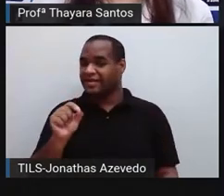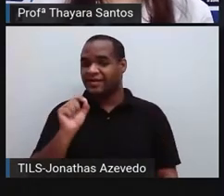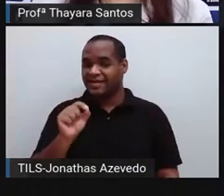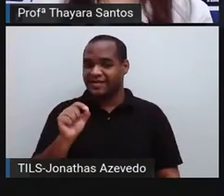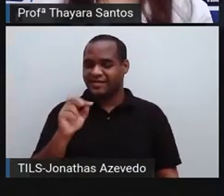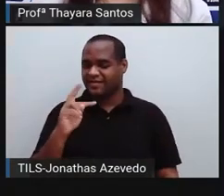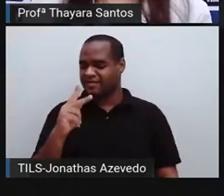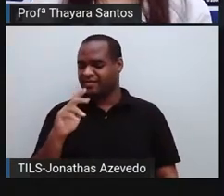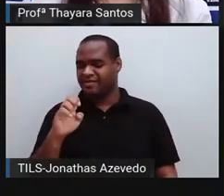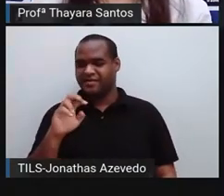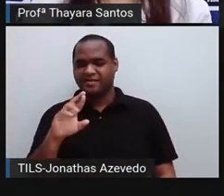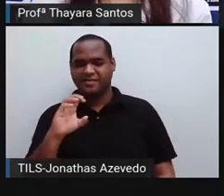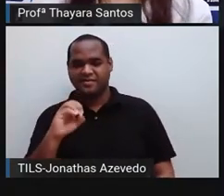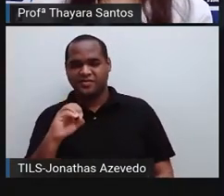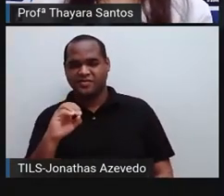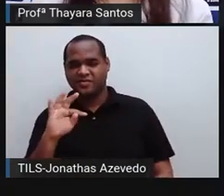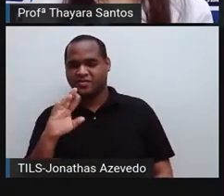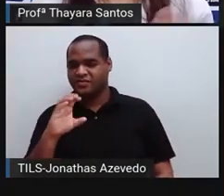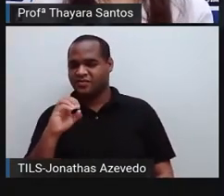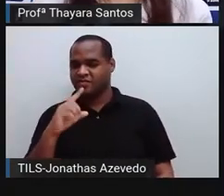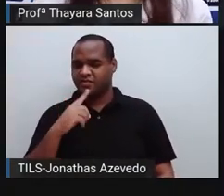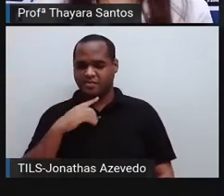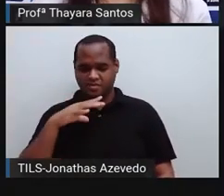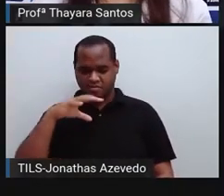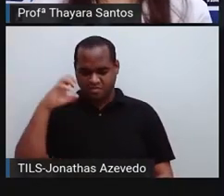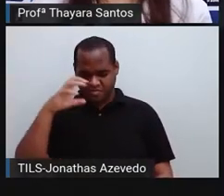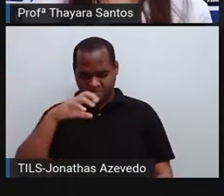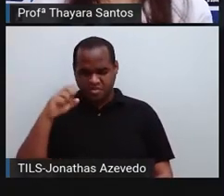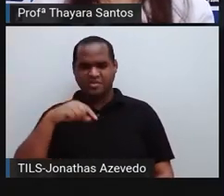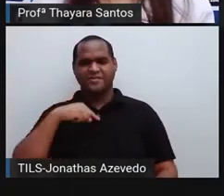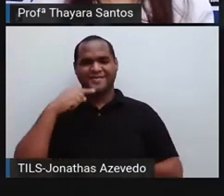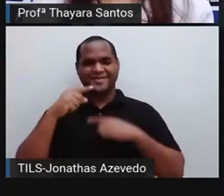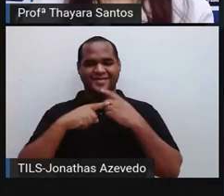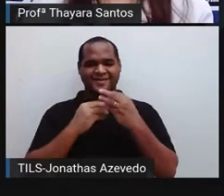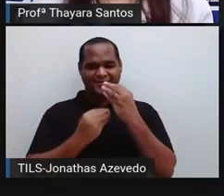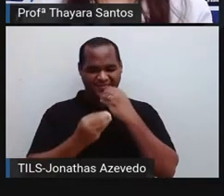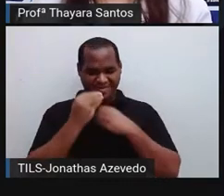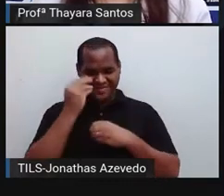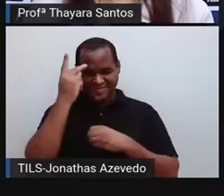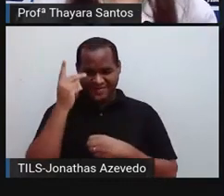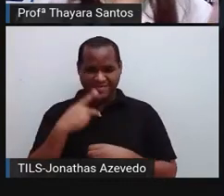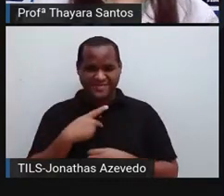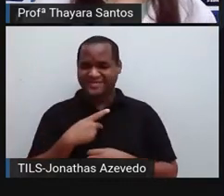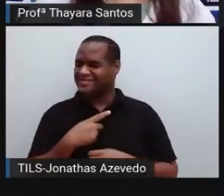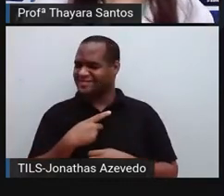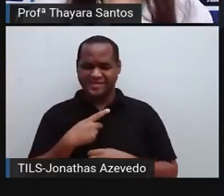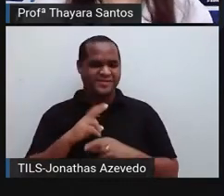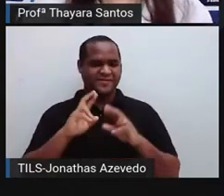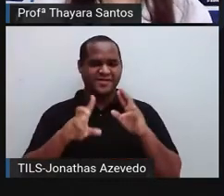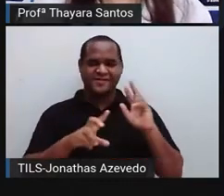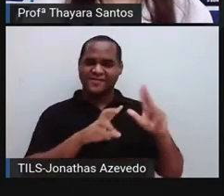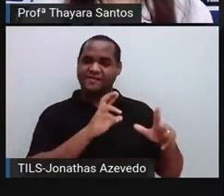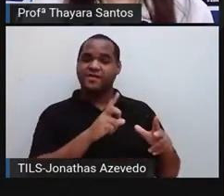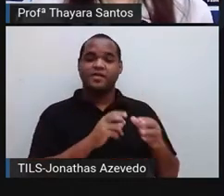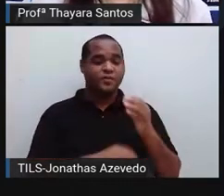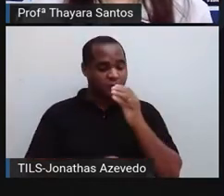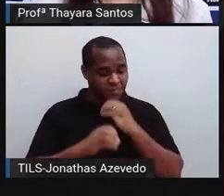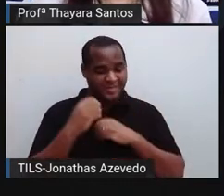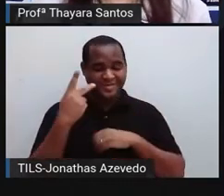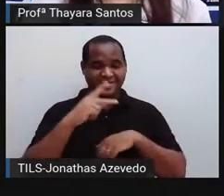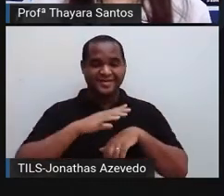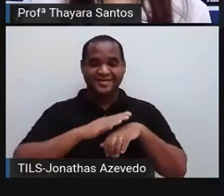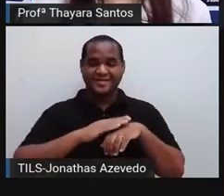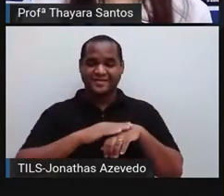não têm capacidade de fazer fotossíntese, de produzir seu próprio alimento. Então, eles se alimentam de outros seres vivos.